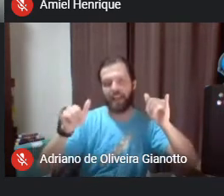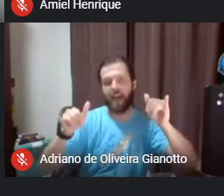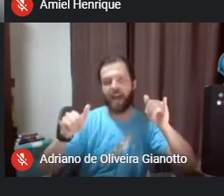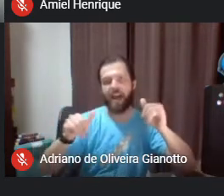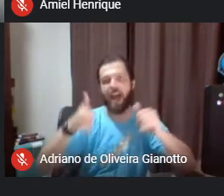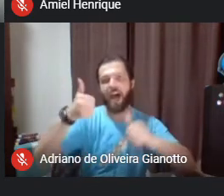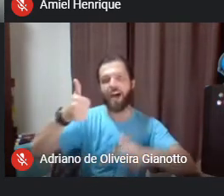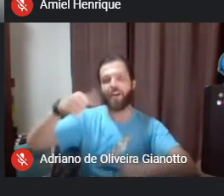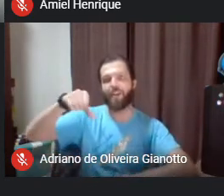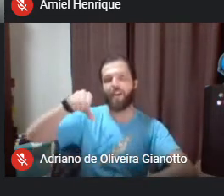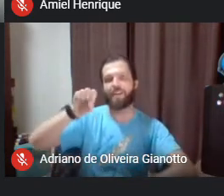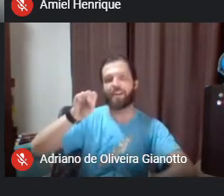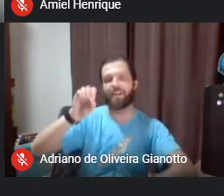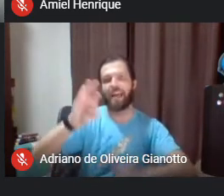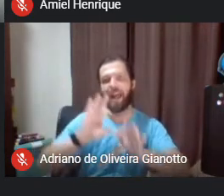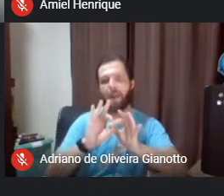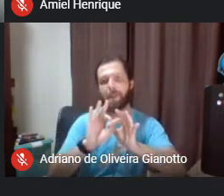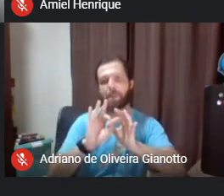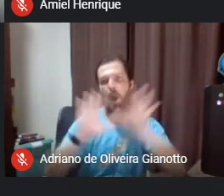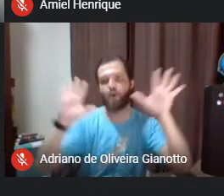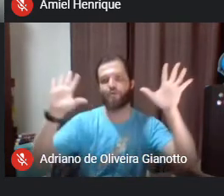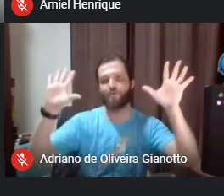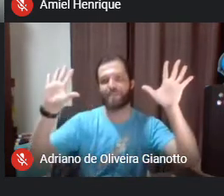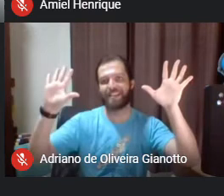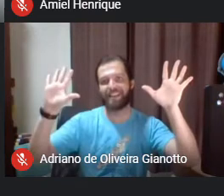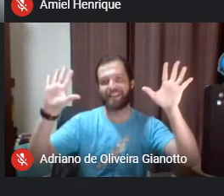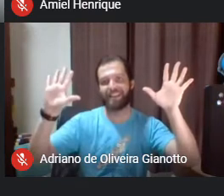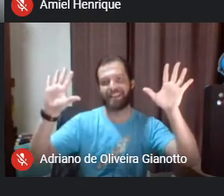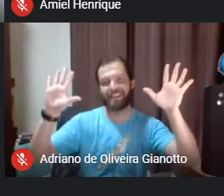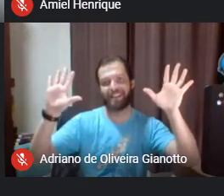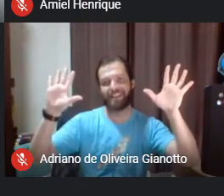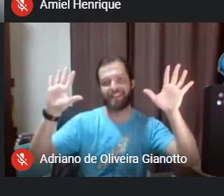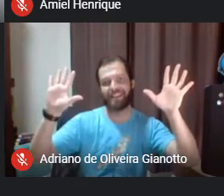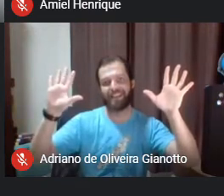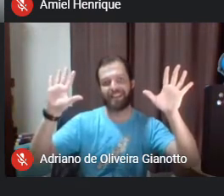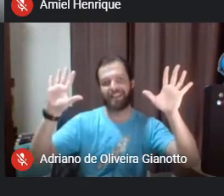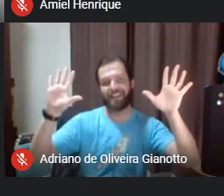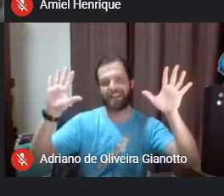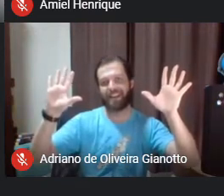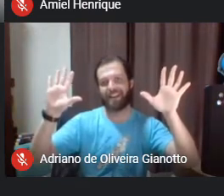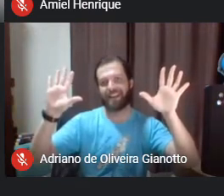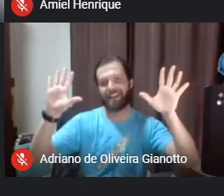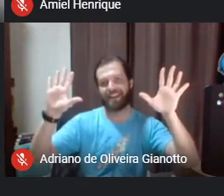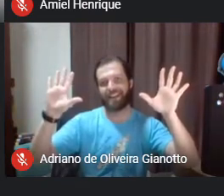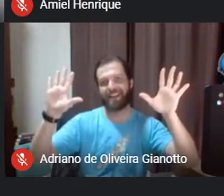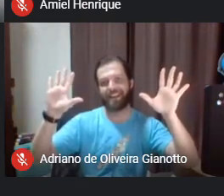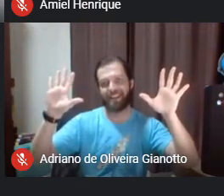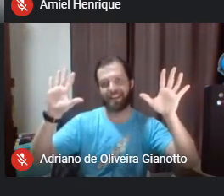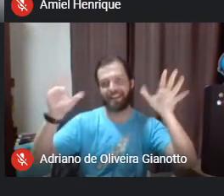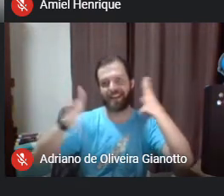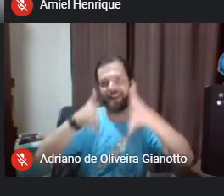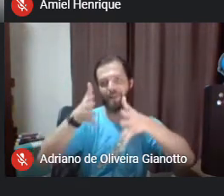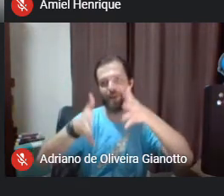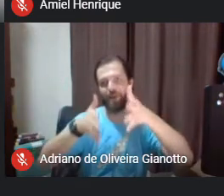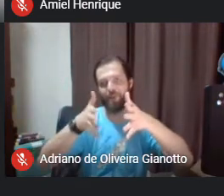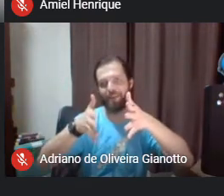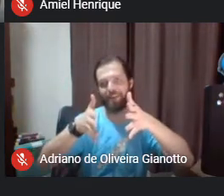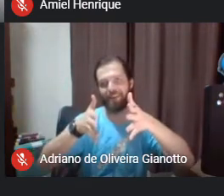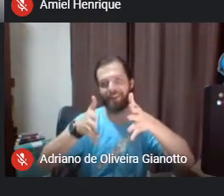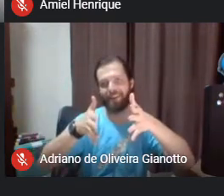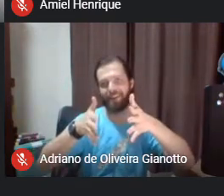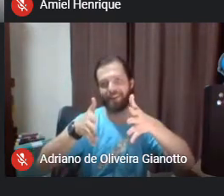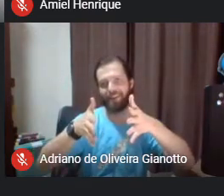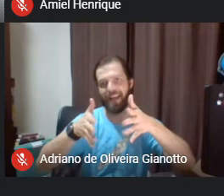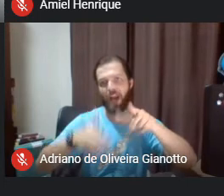começou a divulgar muito sobre o trabalho dele. Até em 98, em 68, houve